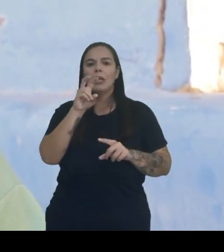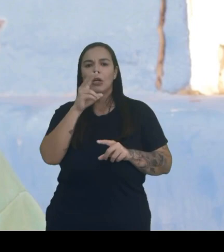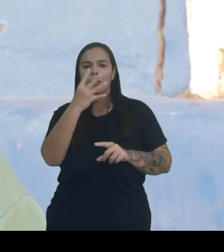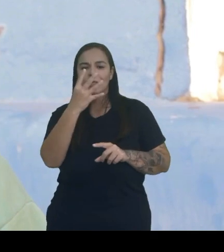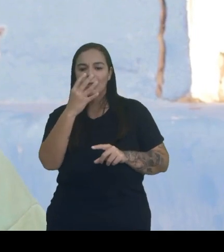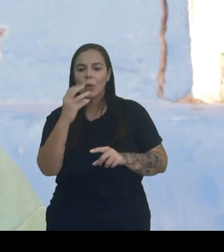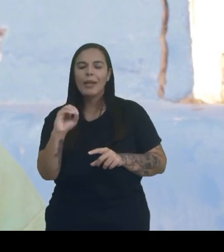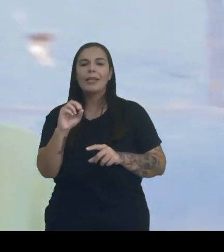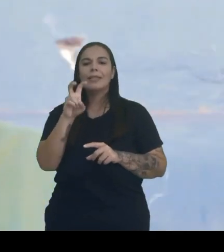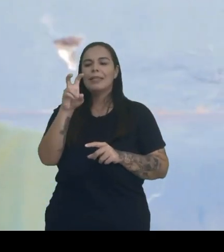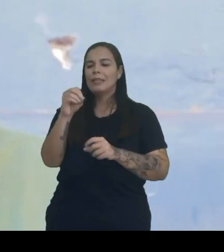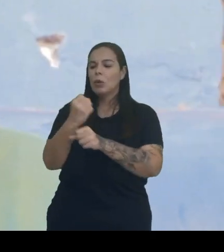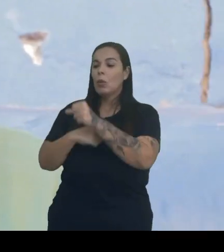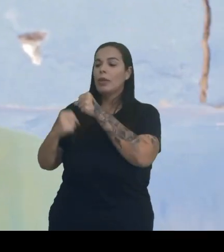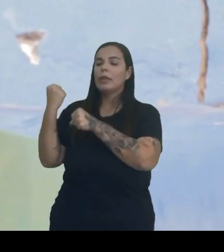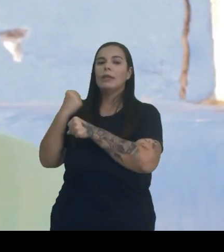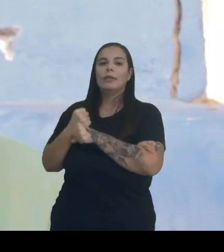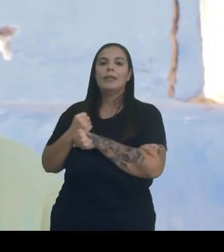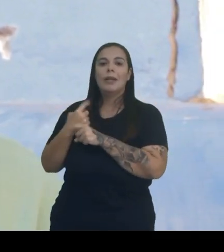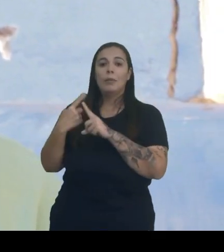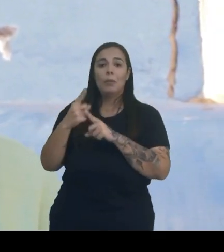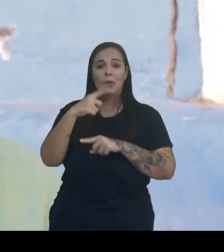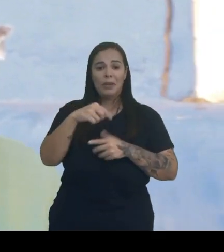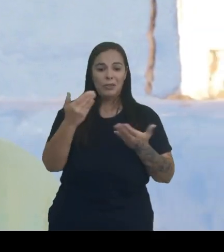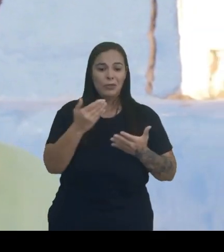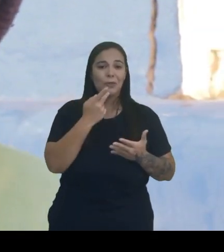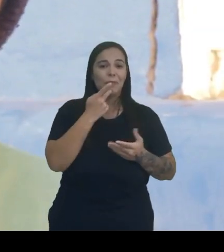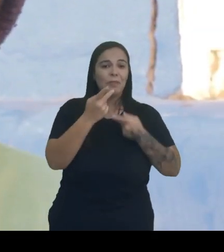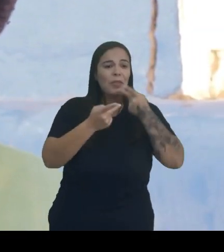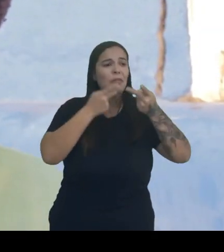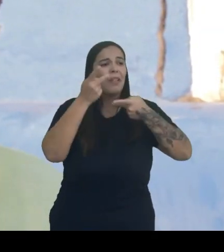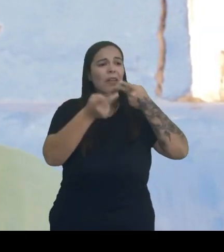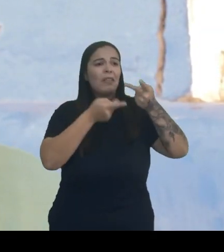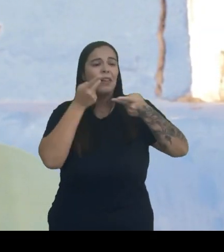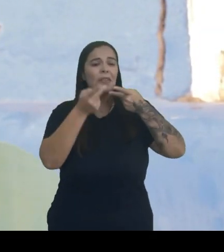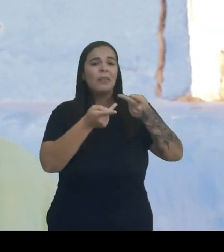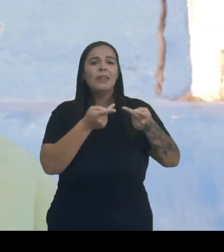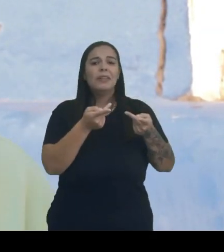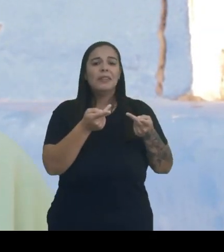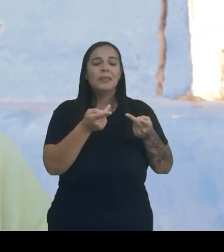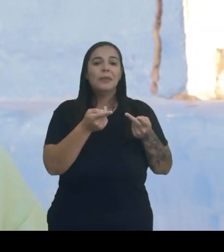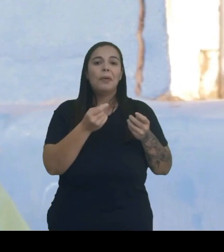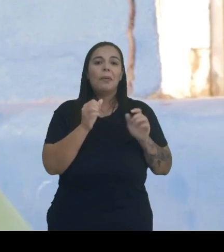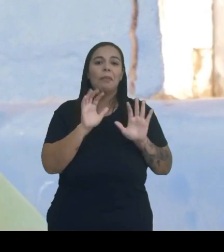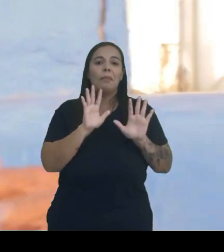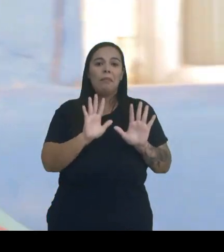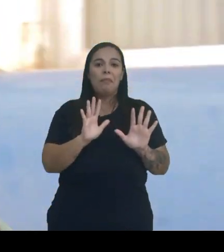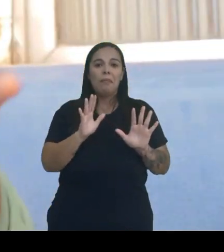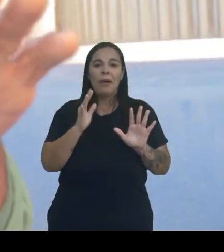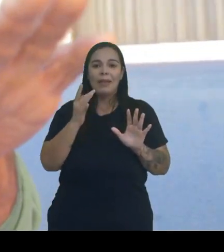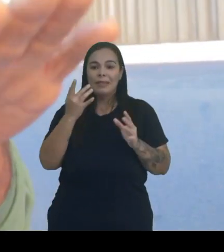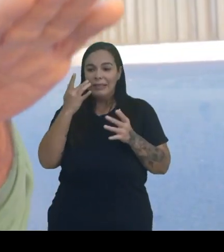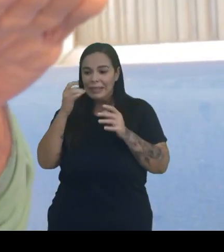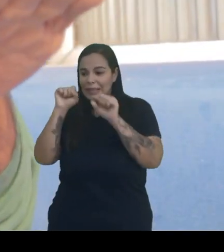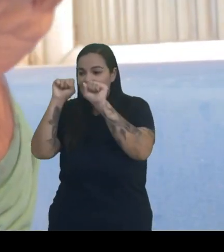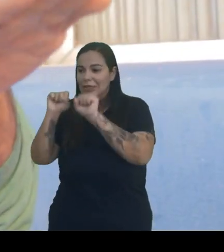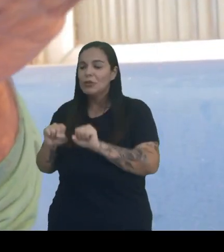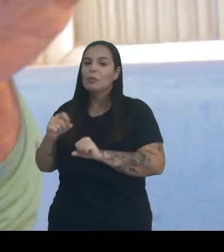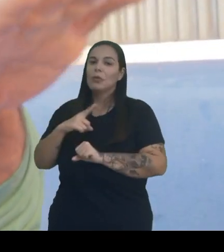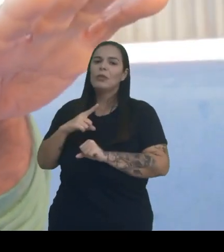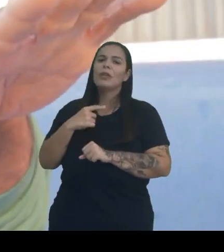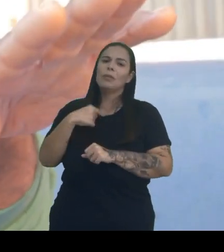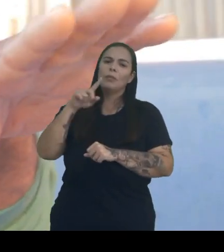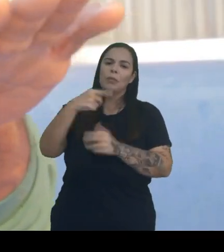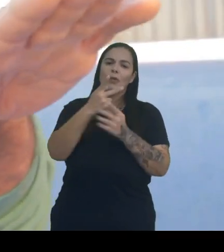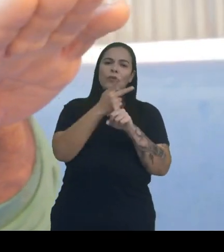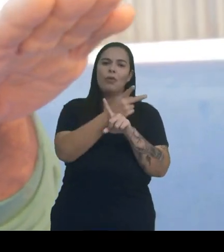anos atrás. Porque a gente falando, estamos falando, mas esse testemunho eu tenho, eu vou procurar umas fotos,